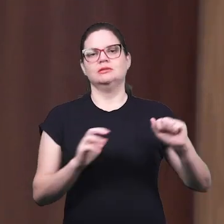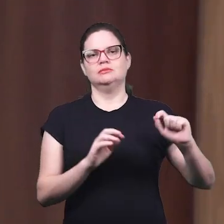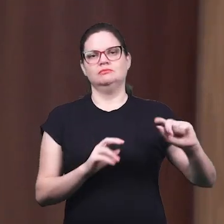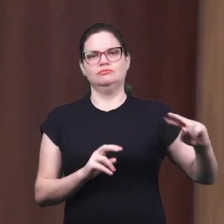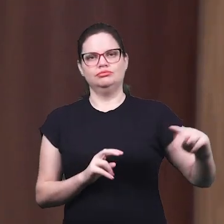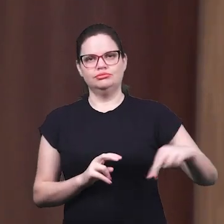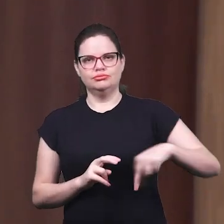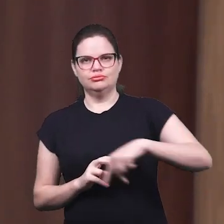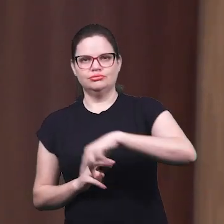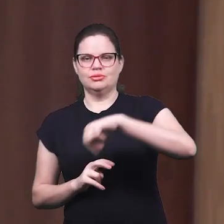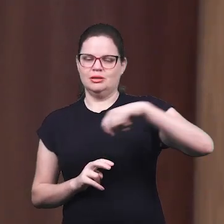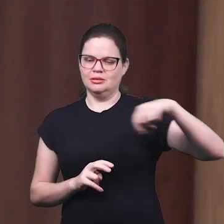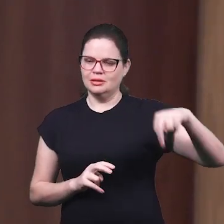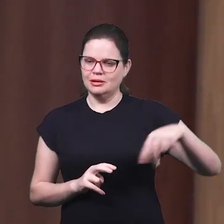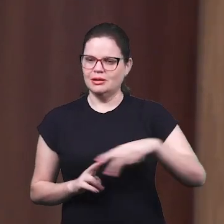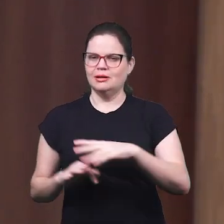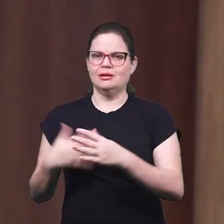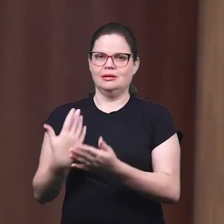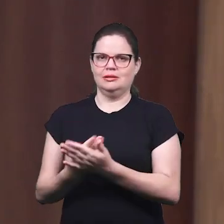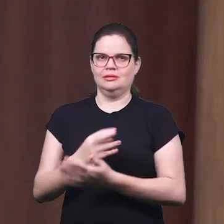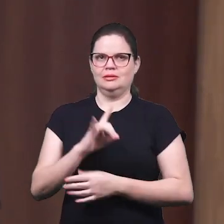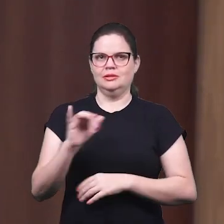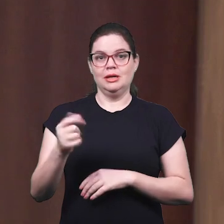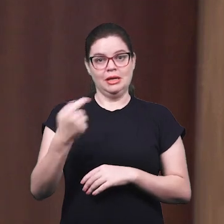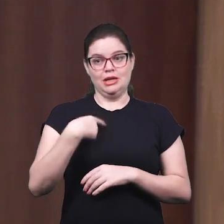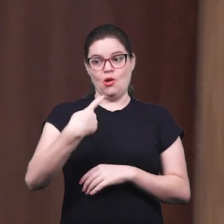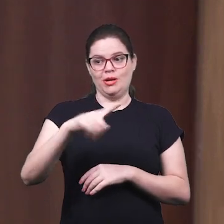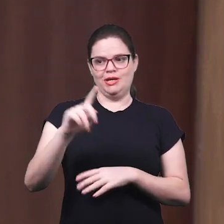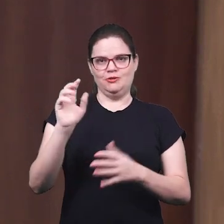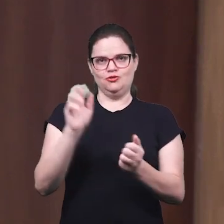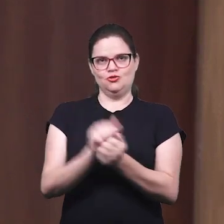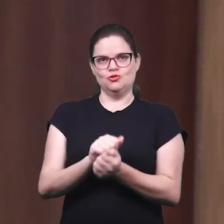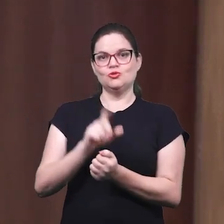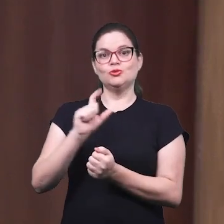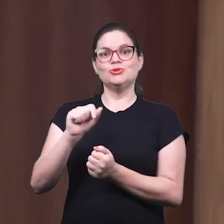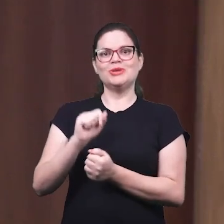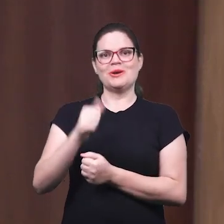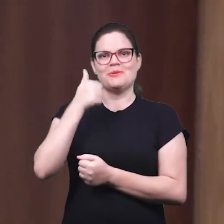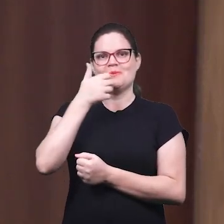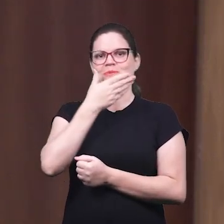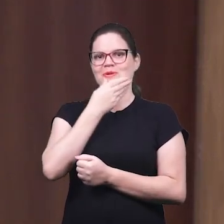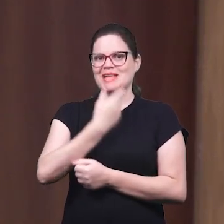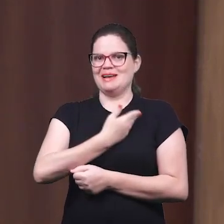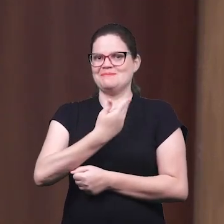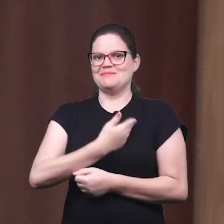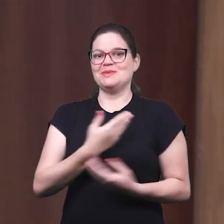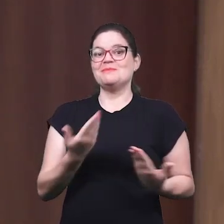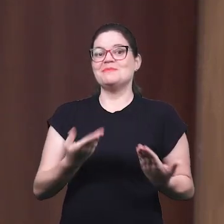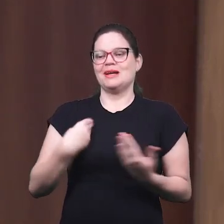final. E eu ia com alguns amigos lá, exatamente para paquerar as meninas.